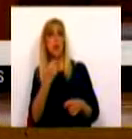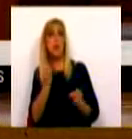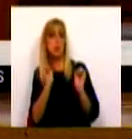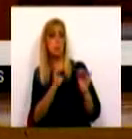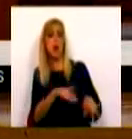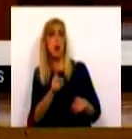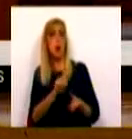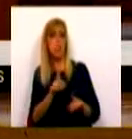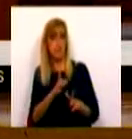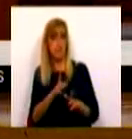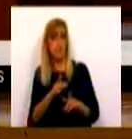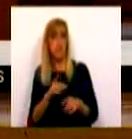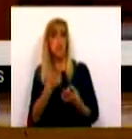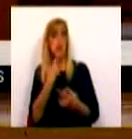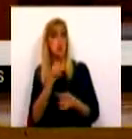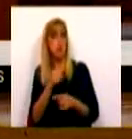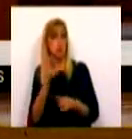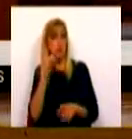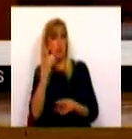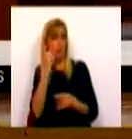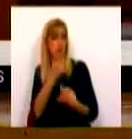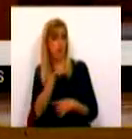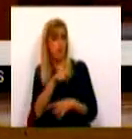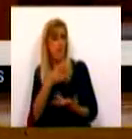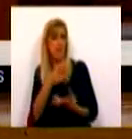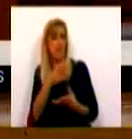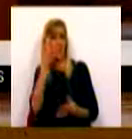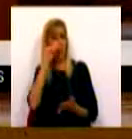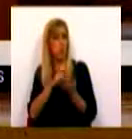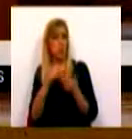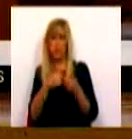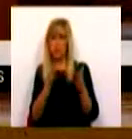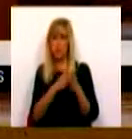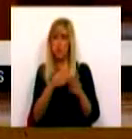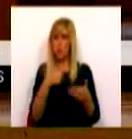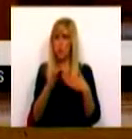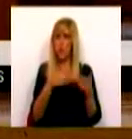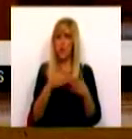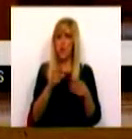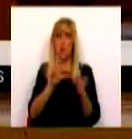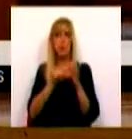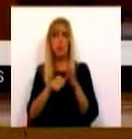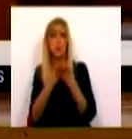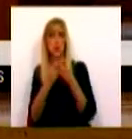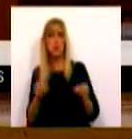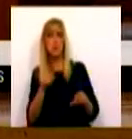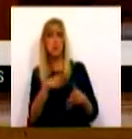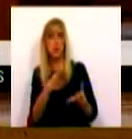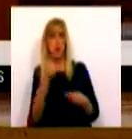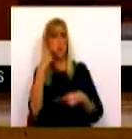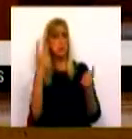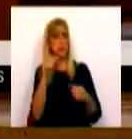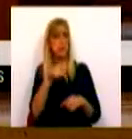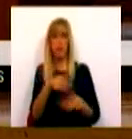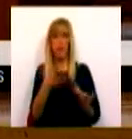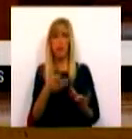prescindir, pelo que não se pode rever na maior parte das conclusões de qualquer dos projetos de resolução